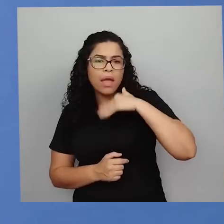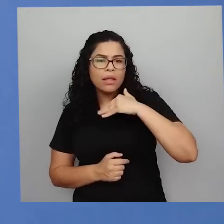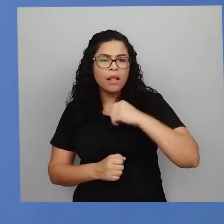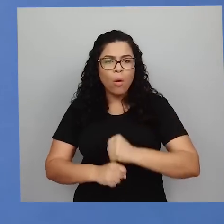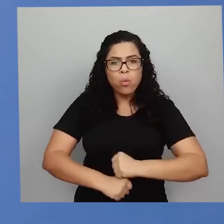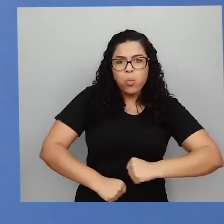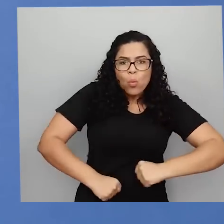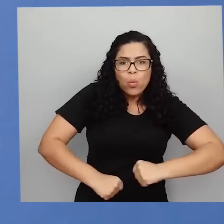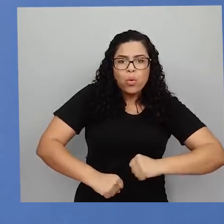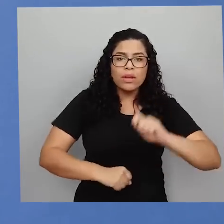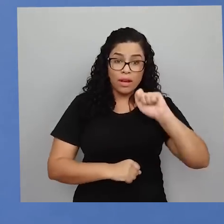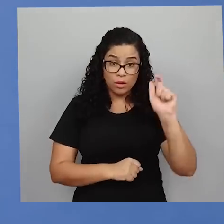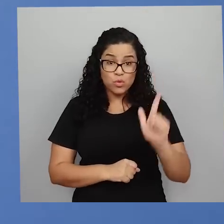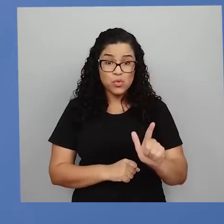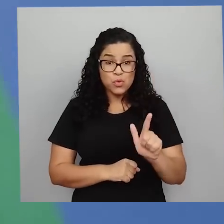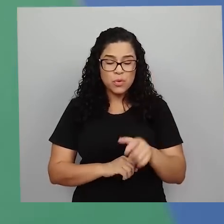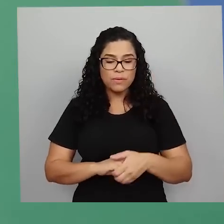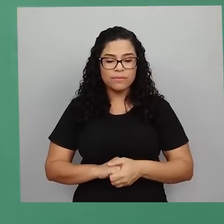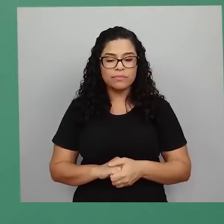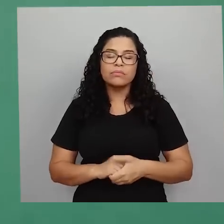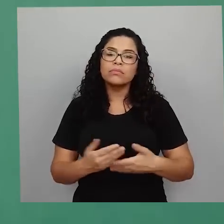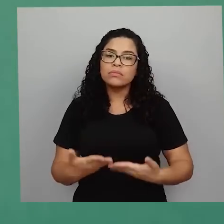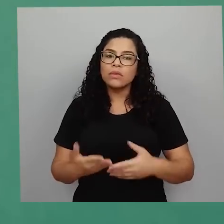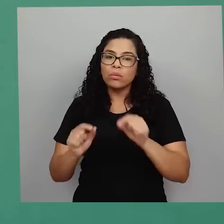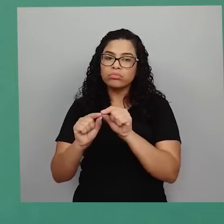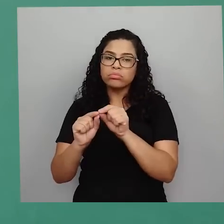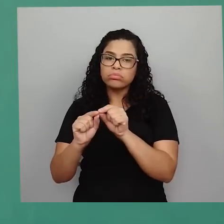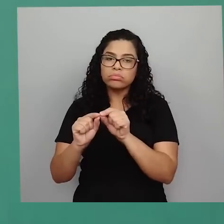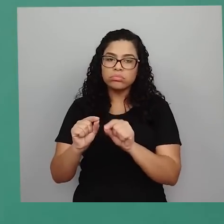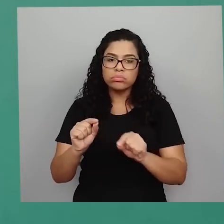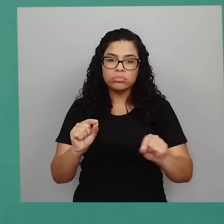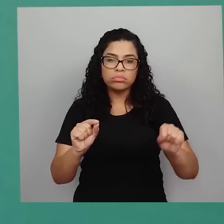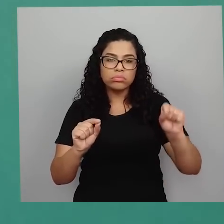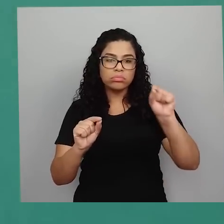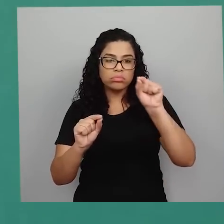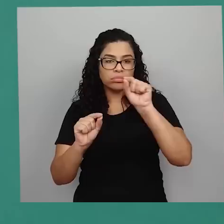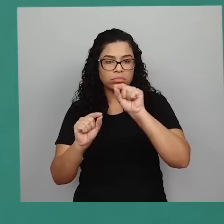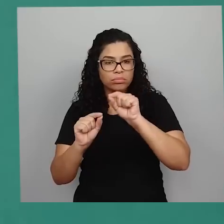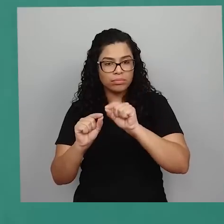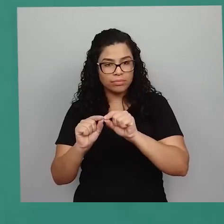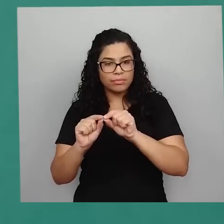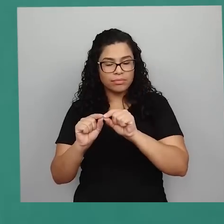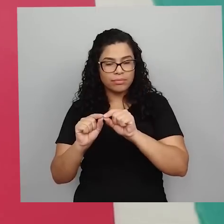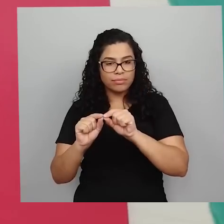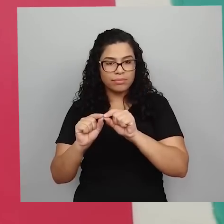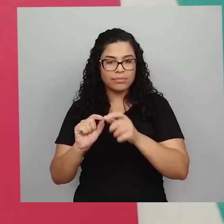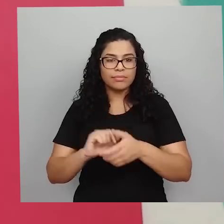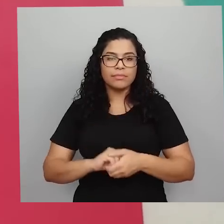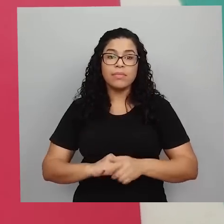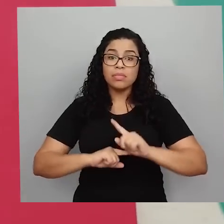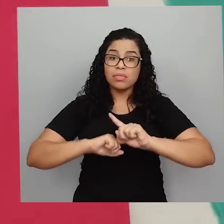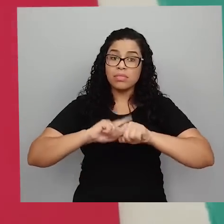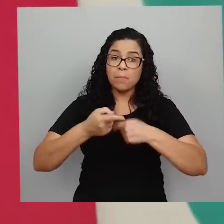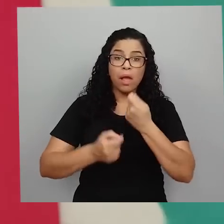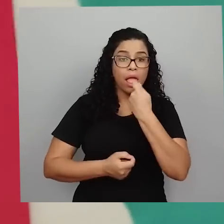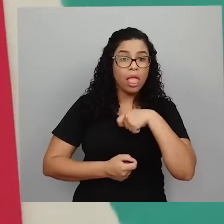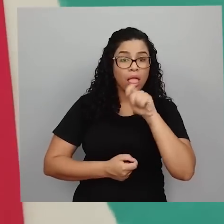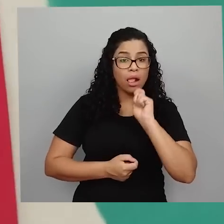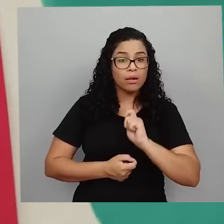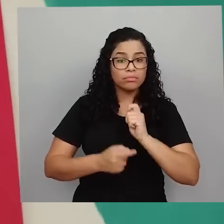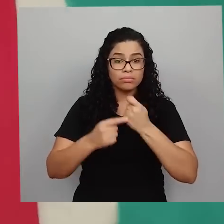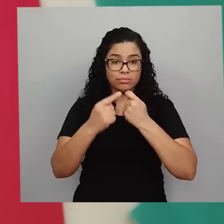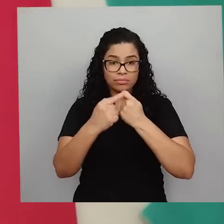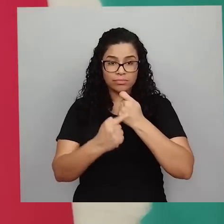azul? Vamos riscar as nossas bolas de sorvete e depois a nossa casquinha. Isso, risque em volta.